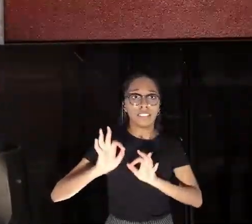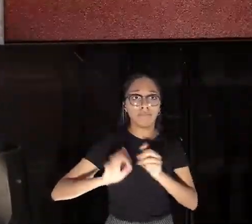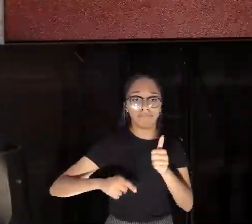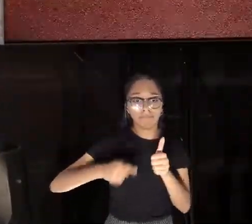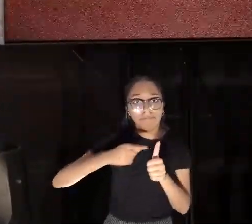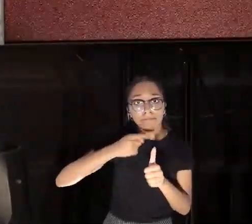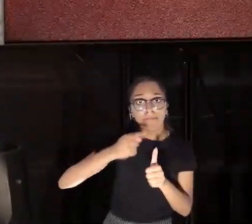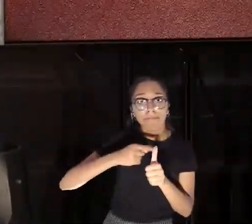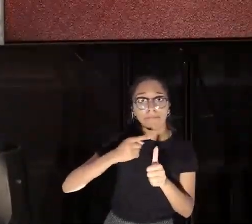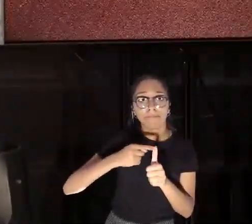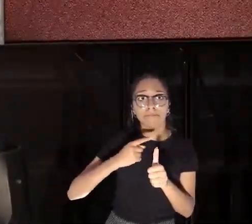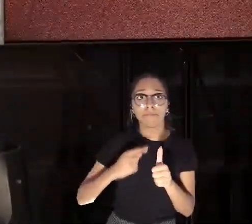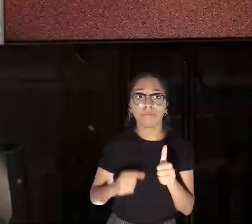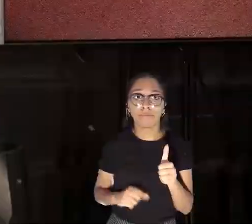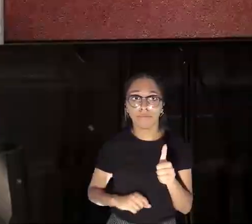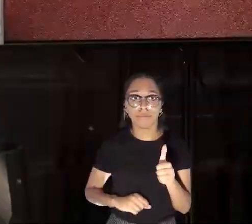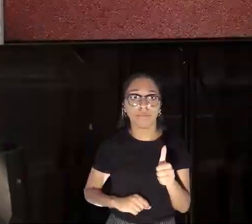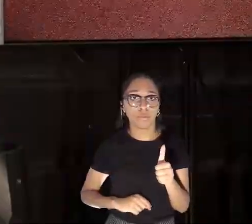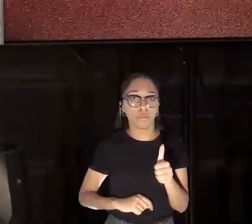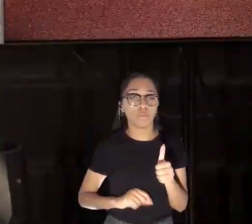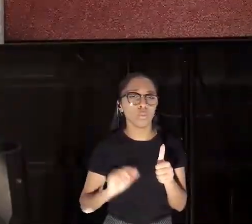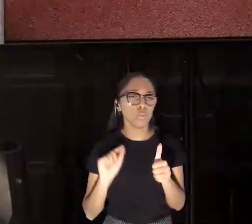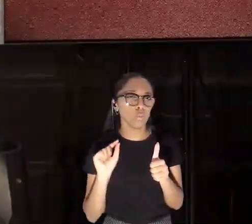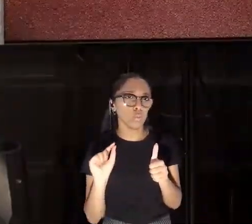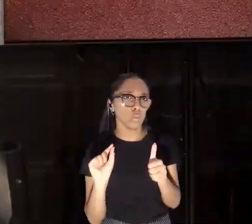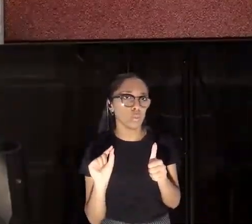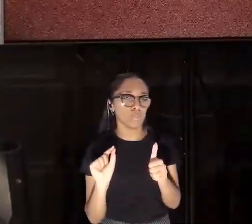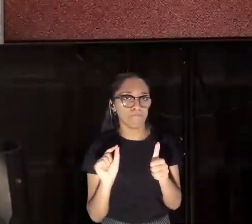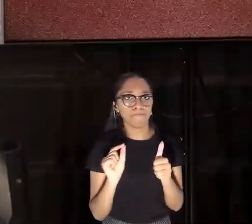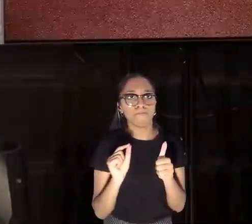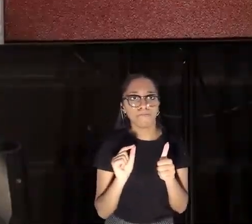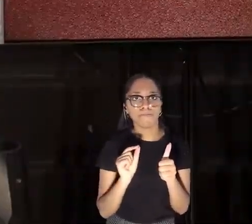O Espírito Santo é o único, fala comigo, que convence o homem do pecado.